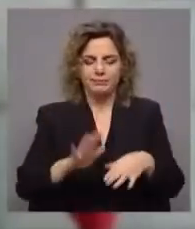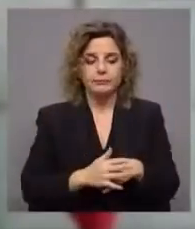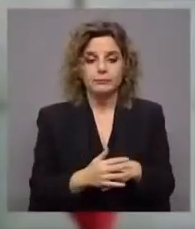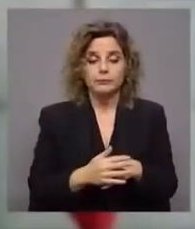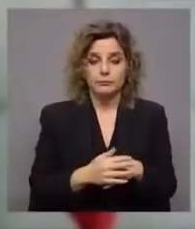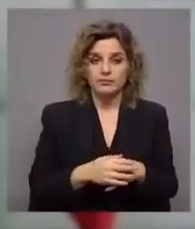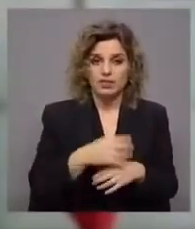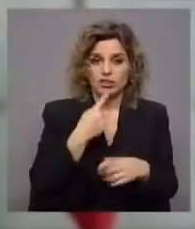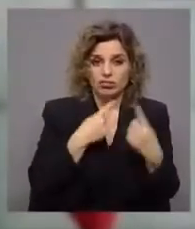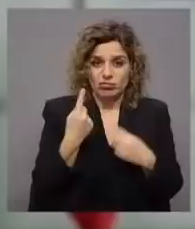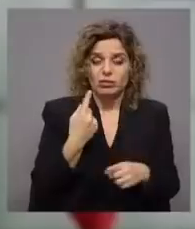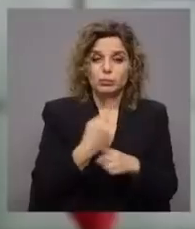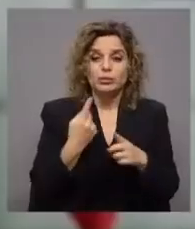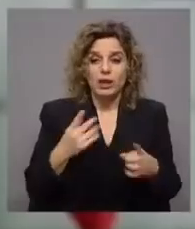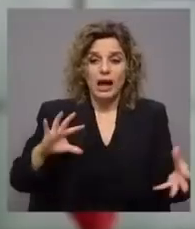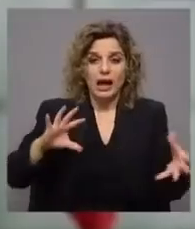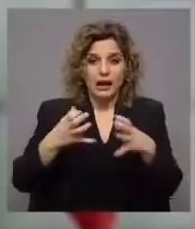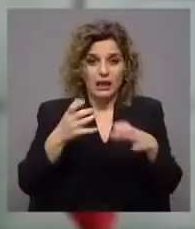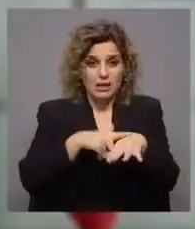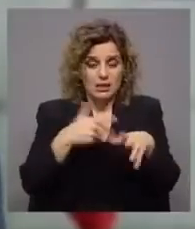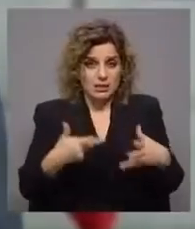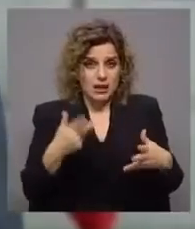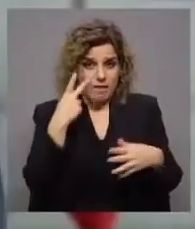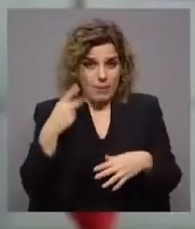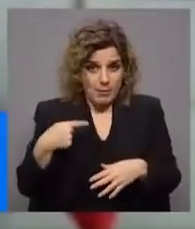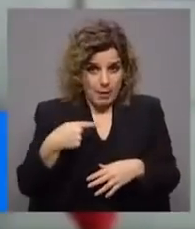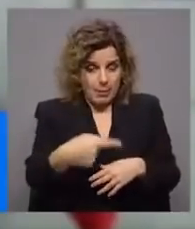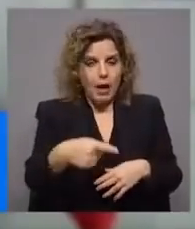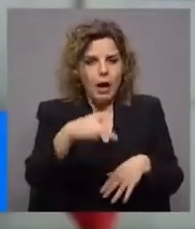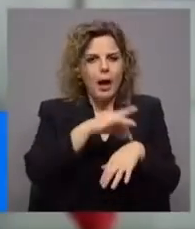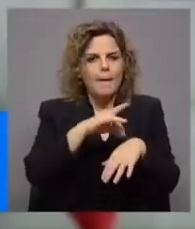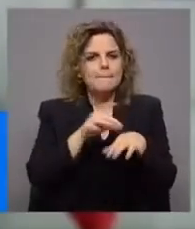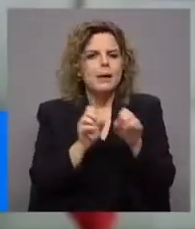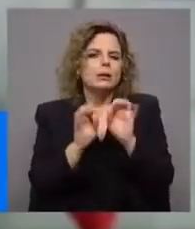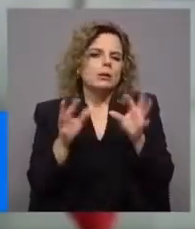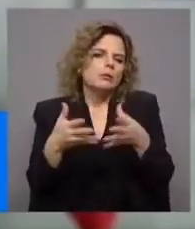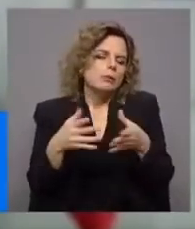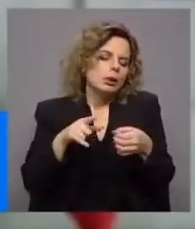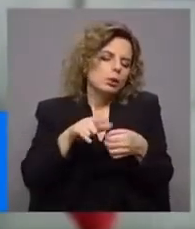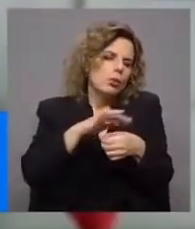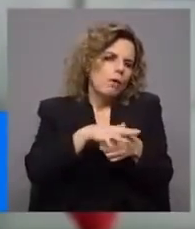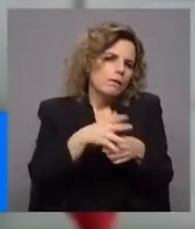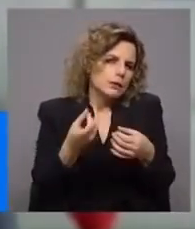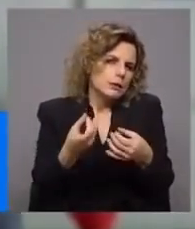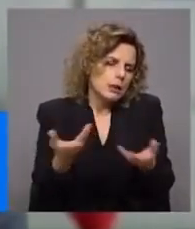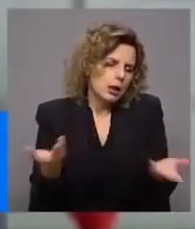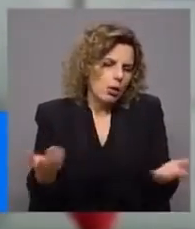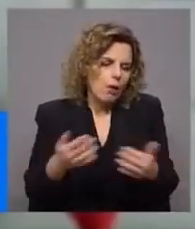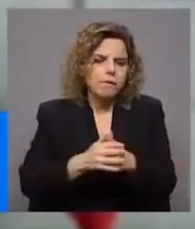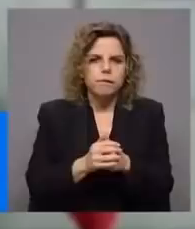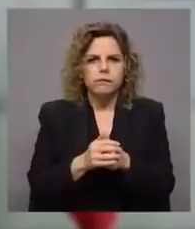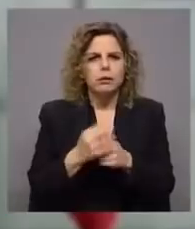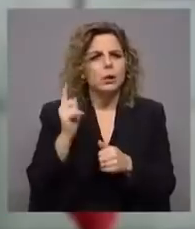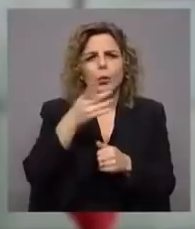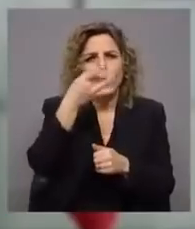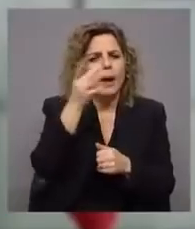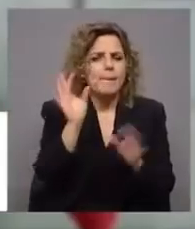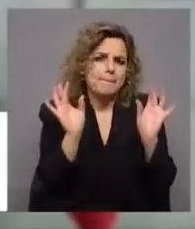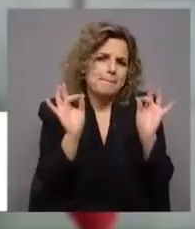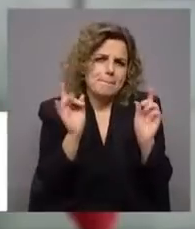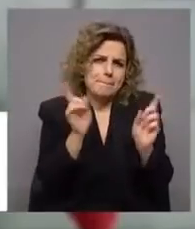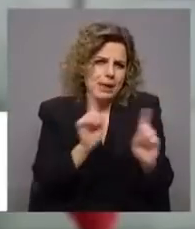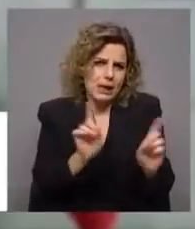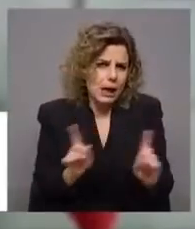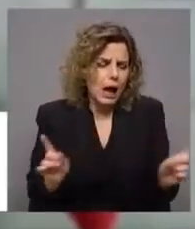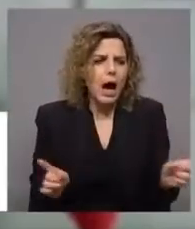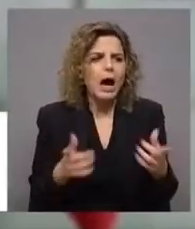que a crise que nós estamos vivendo, a pandemia do Covid-19, ou seja, não é uma brincadeira, não é